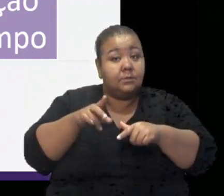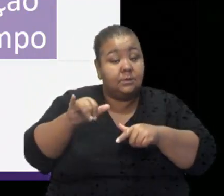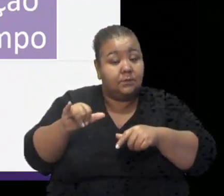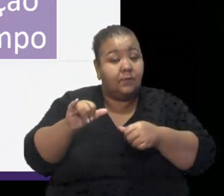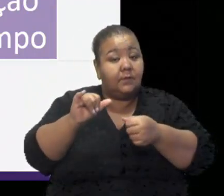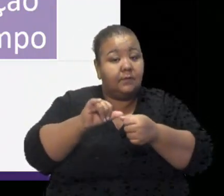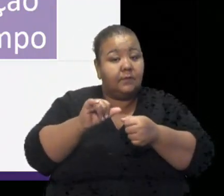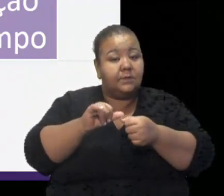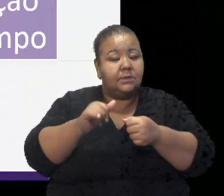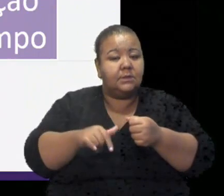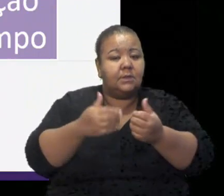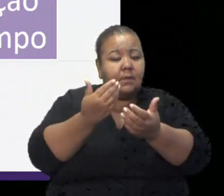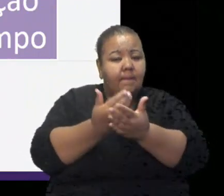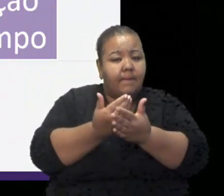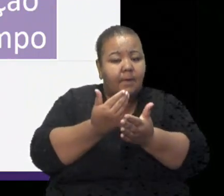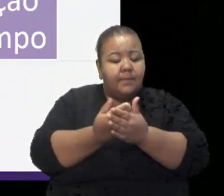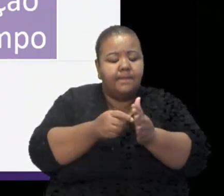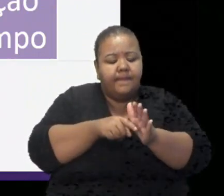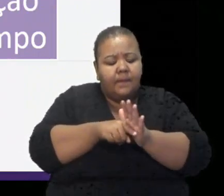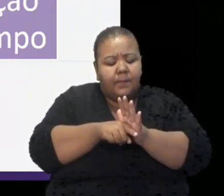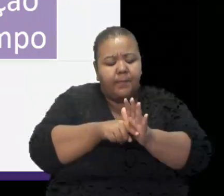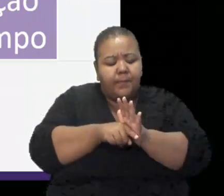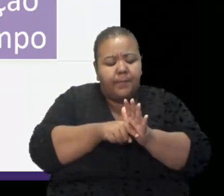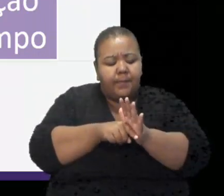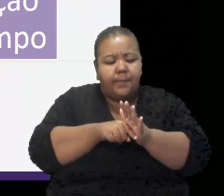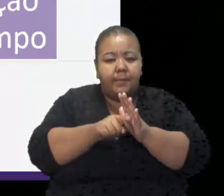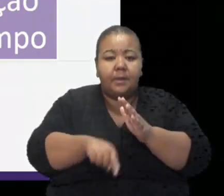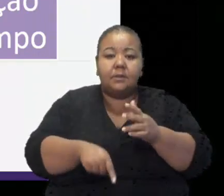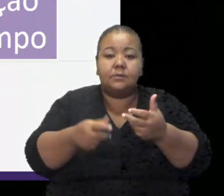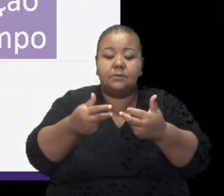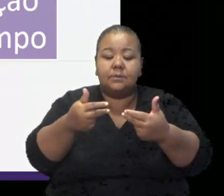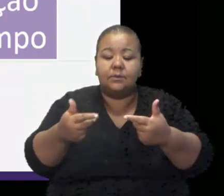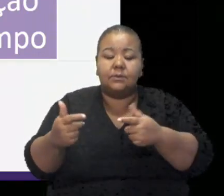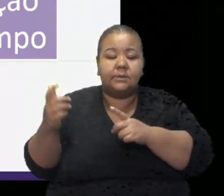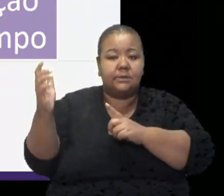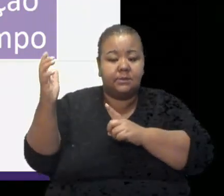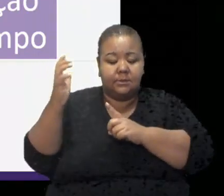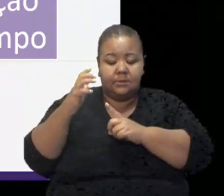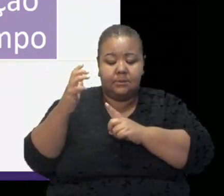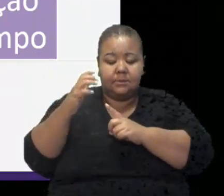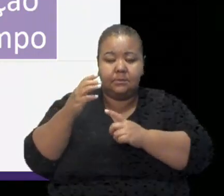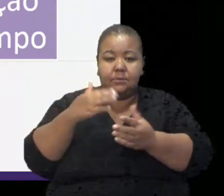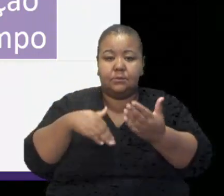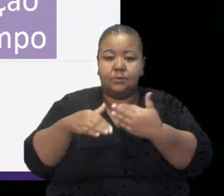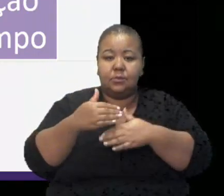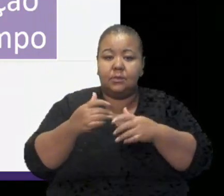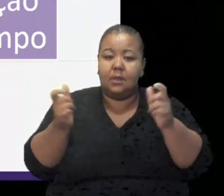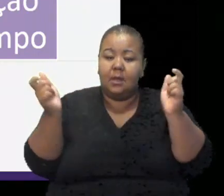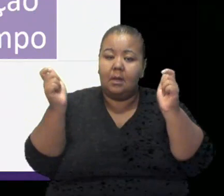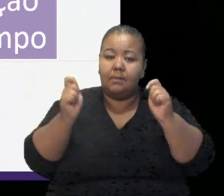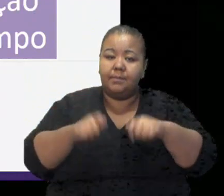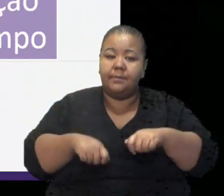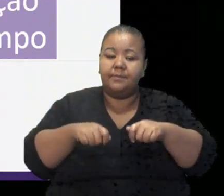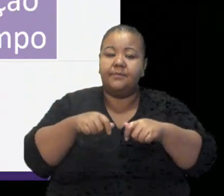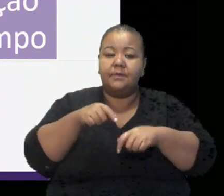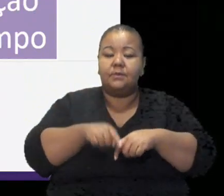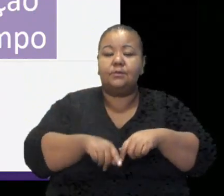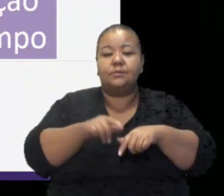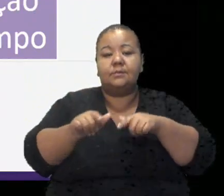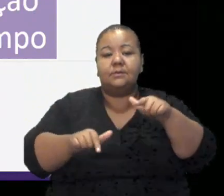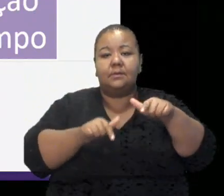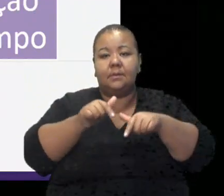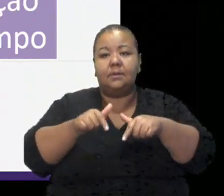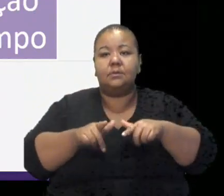modo sistemático, uma investigação dos fatores que acabam afetando toda a eficiência do trabalho, né?